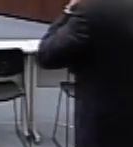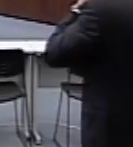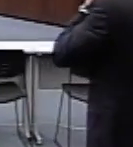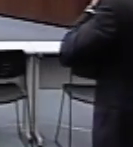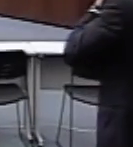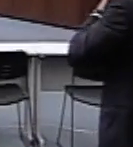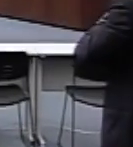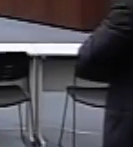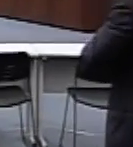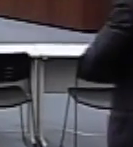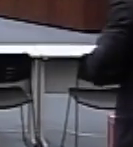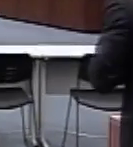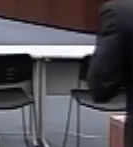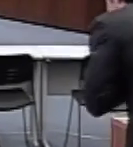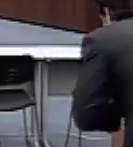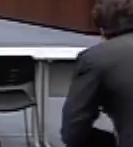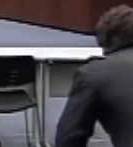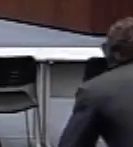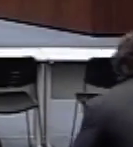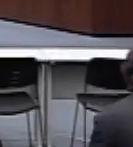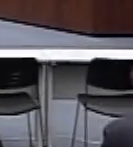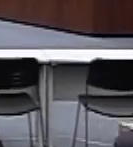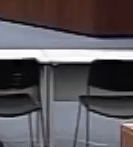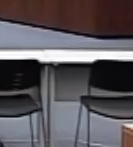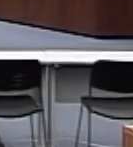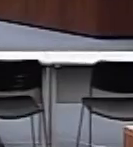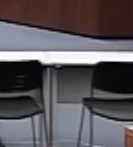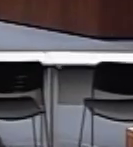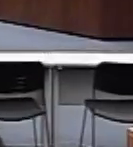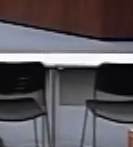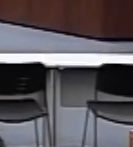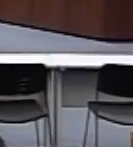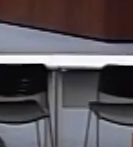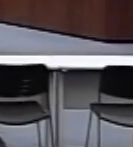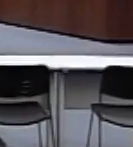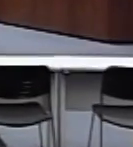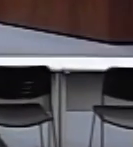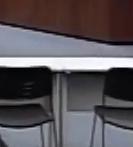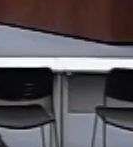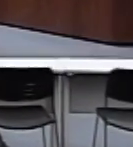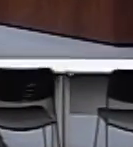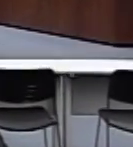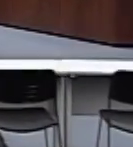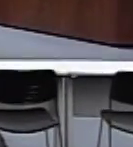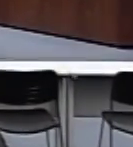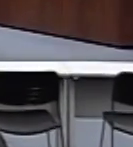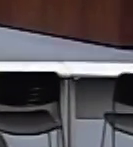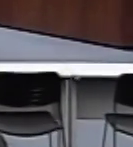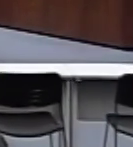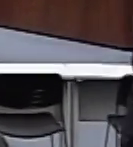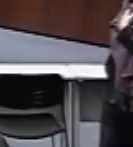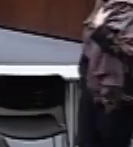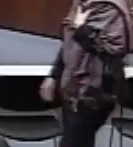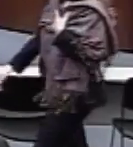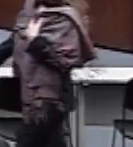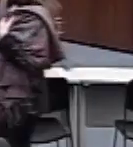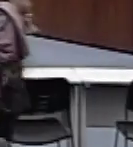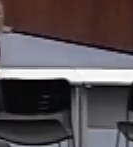o embaixador não está. E fala primeiro a doutora Zilda, né? Atenção, vai abrir. A doutora Zuleika? Tá, então